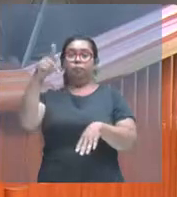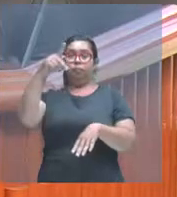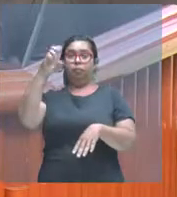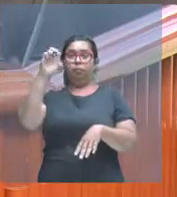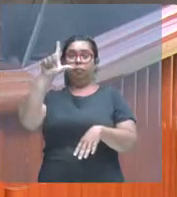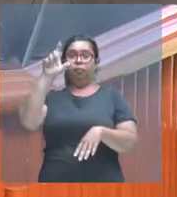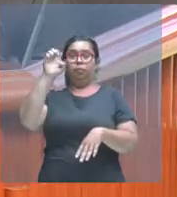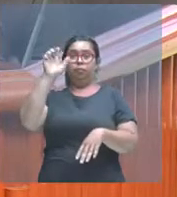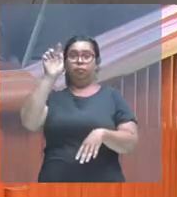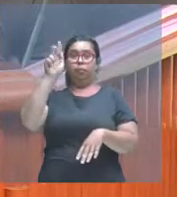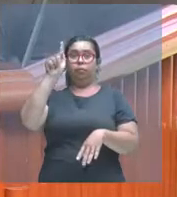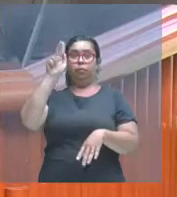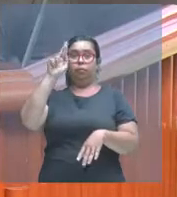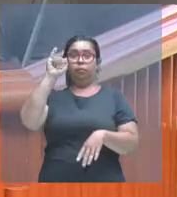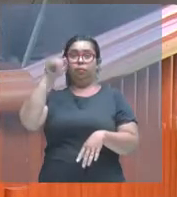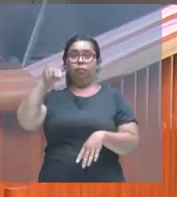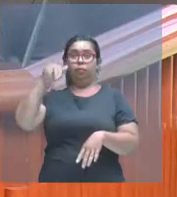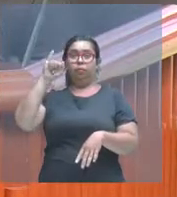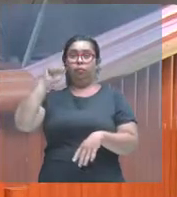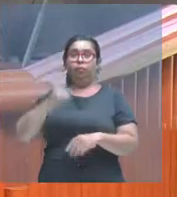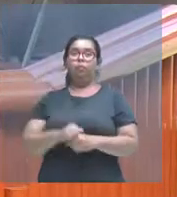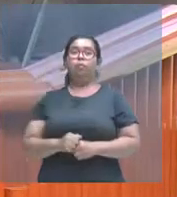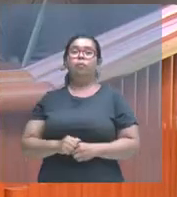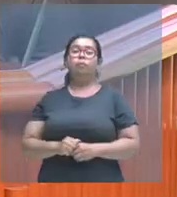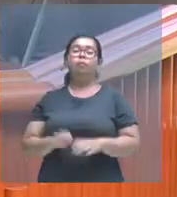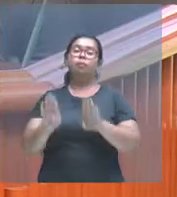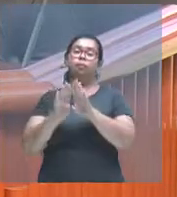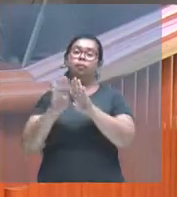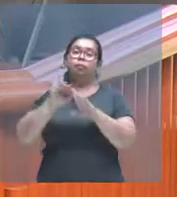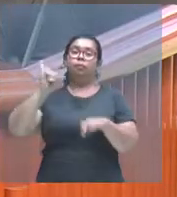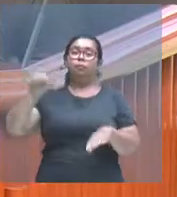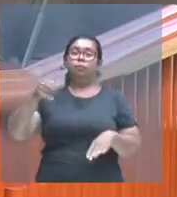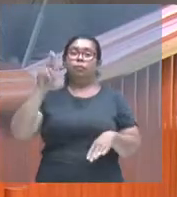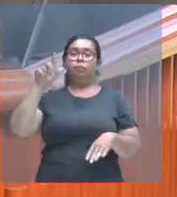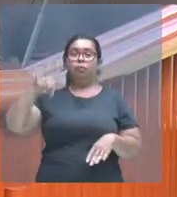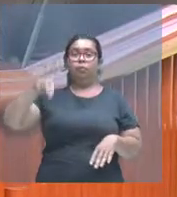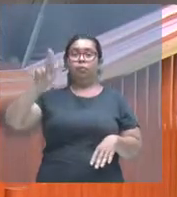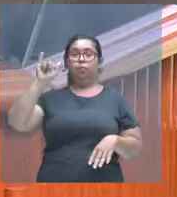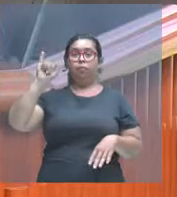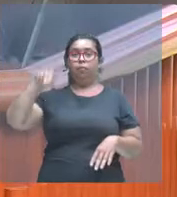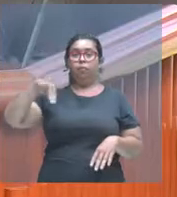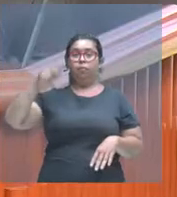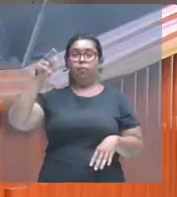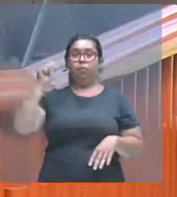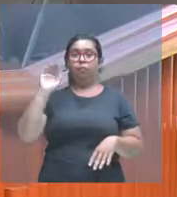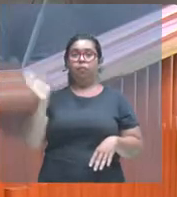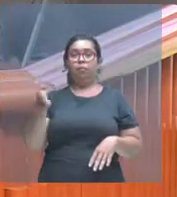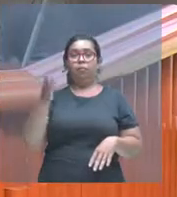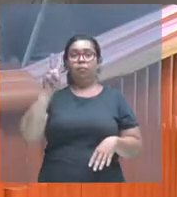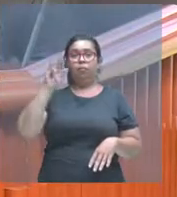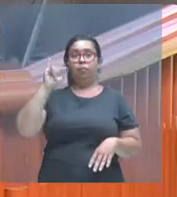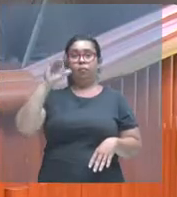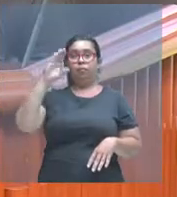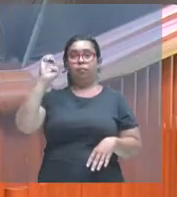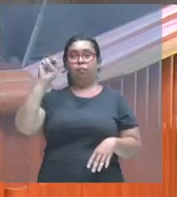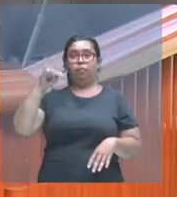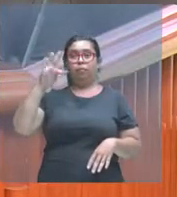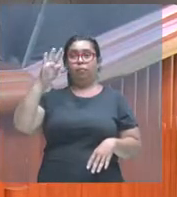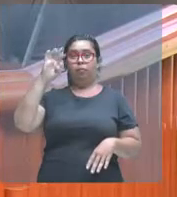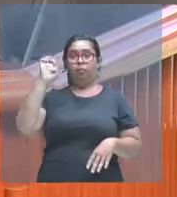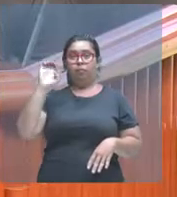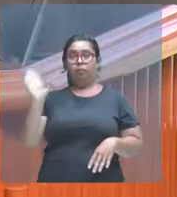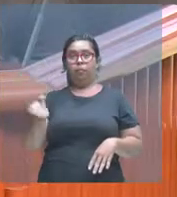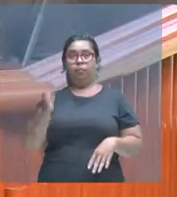no grupo de choro, com o seu amador Juquinha, Vicente, Luizinho do Cavaquinho,